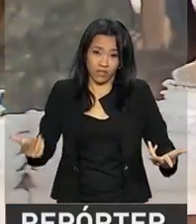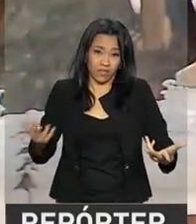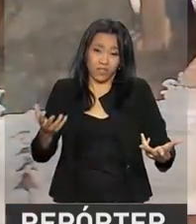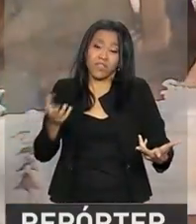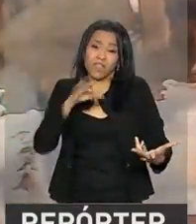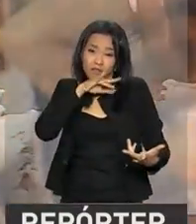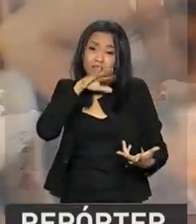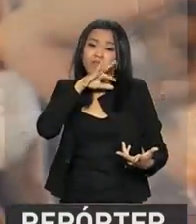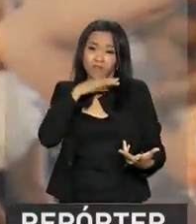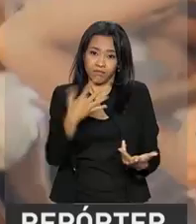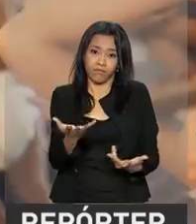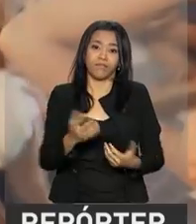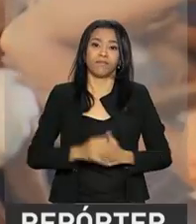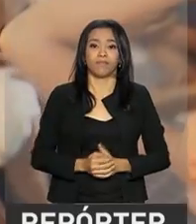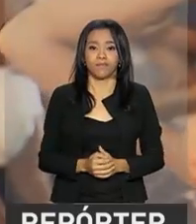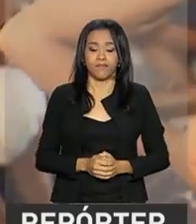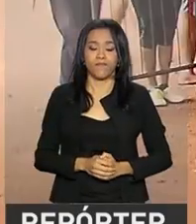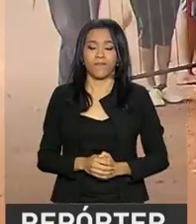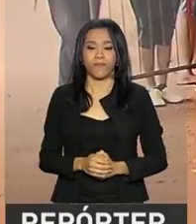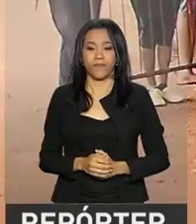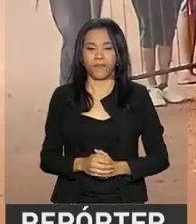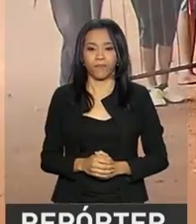danosas à sociedade.